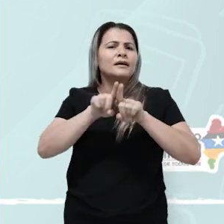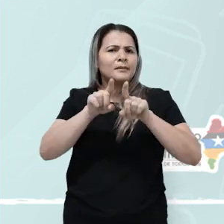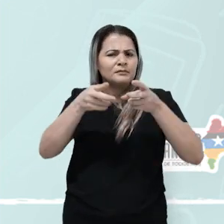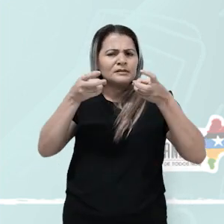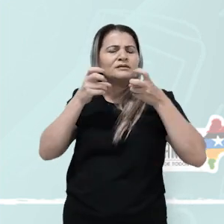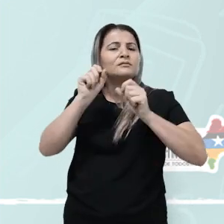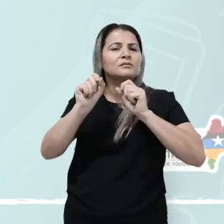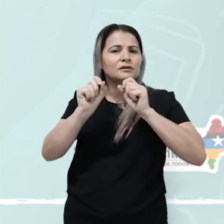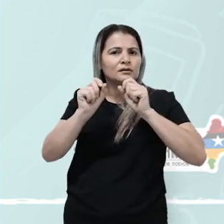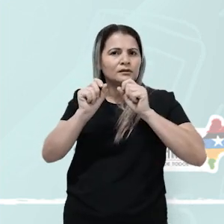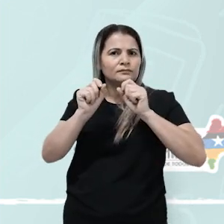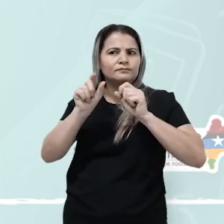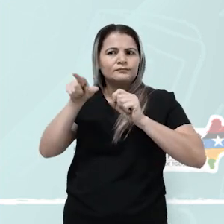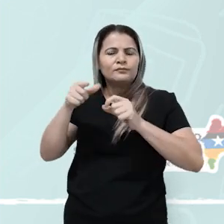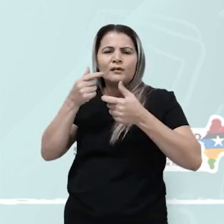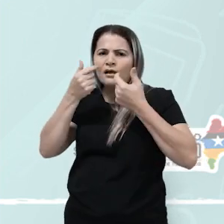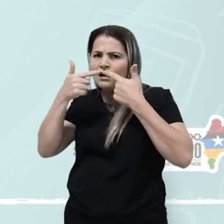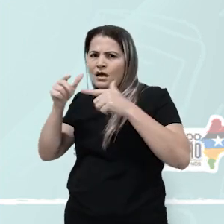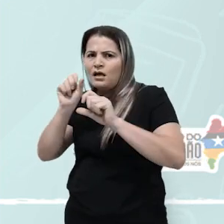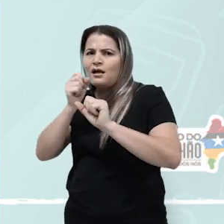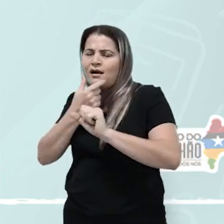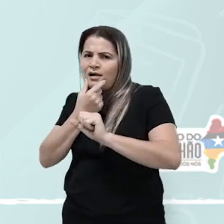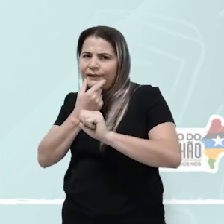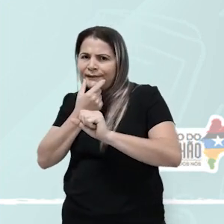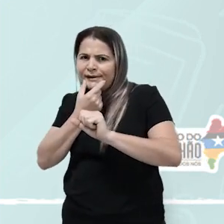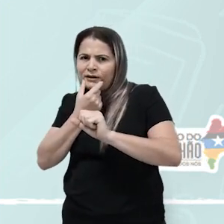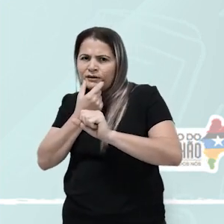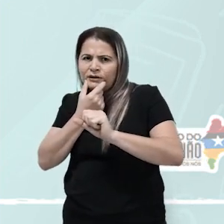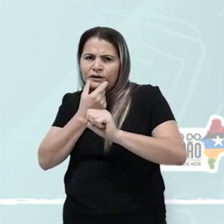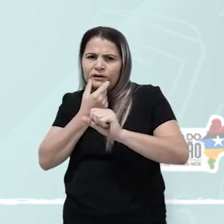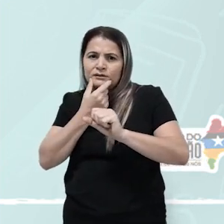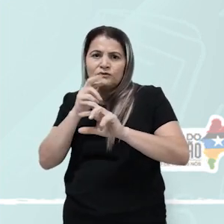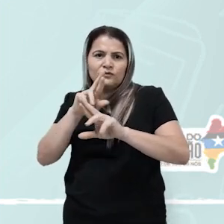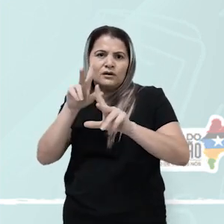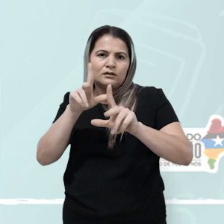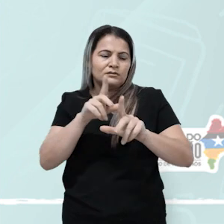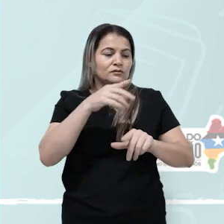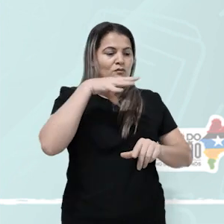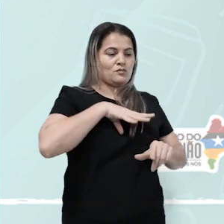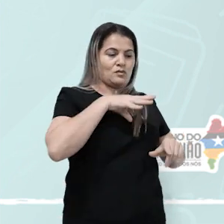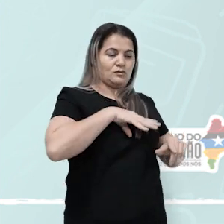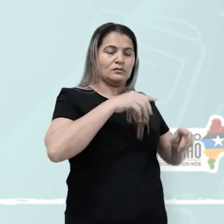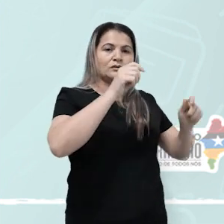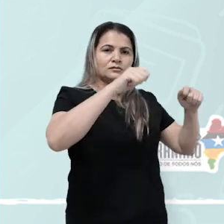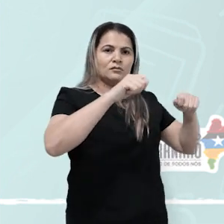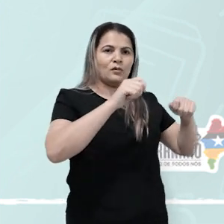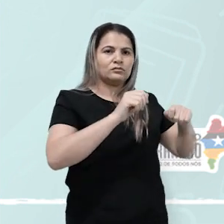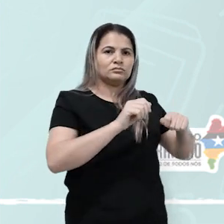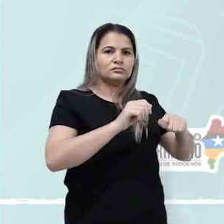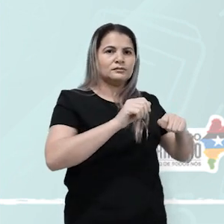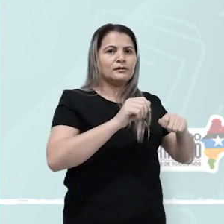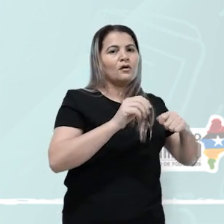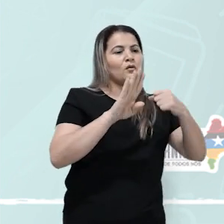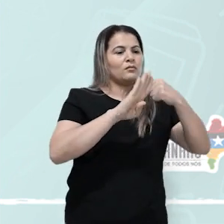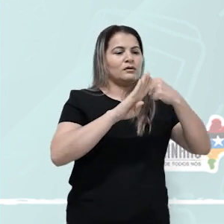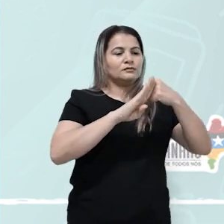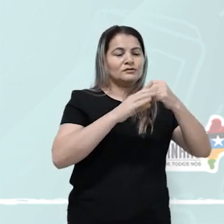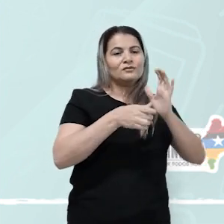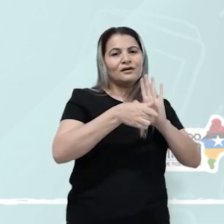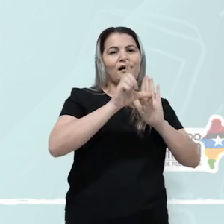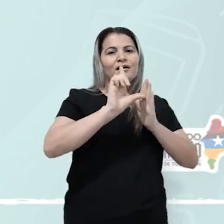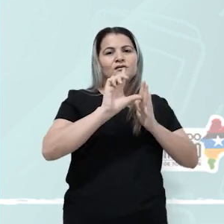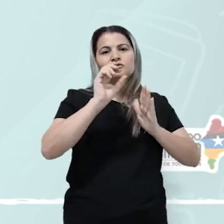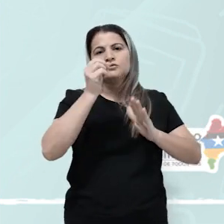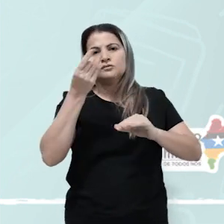Em português, eu posso falar cavalo grande ou eu posso falar grande cavalo. Não tem diferença, todo